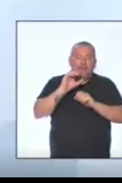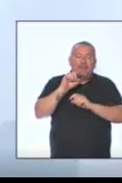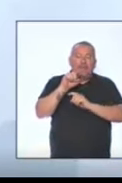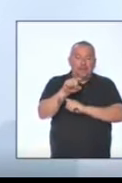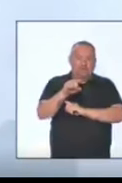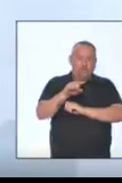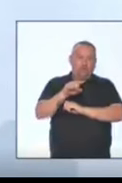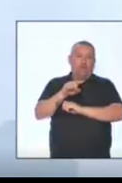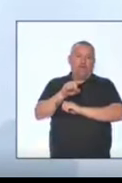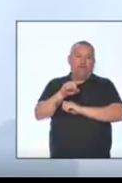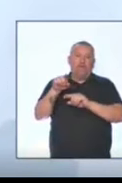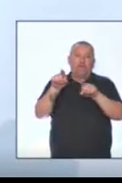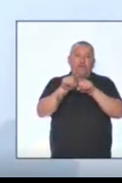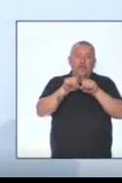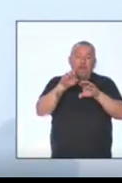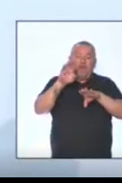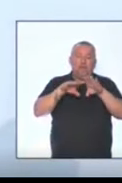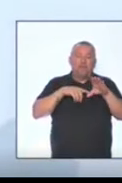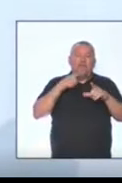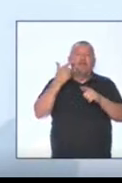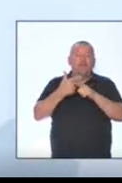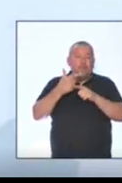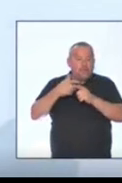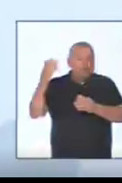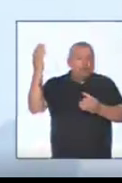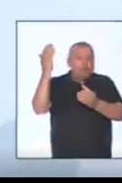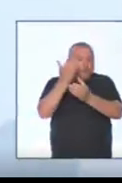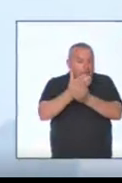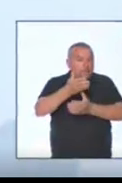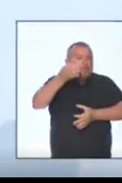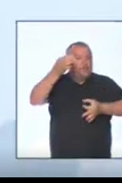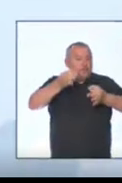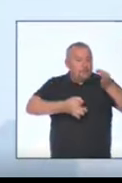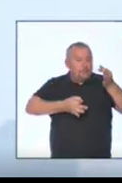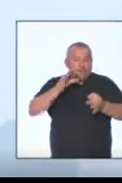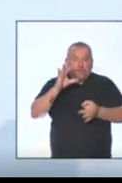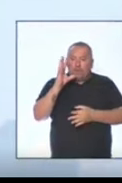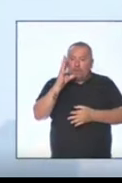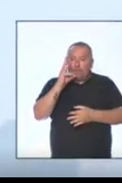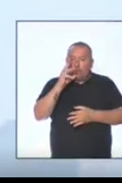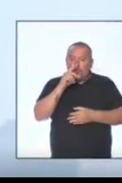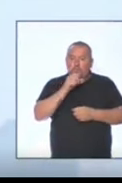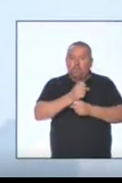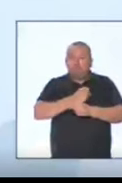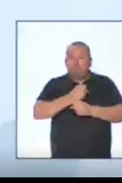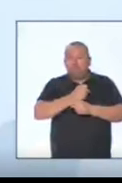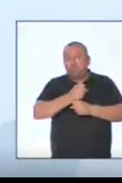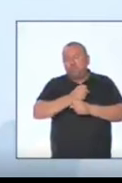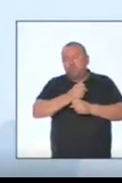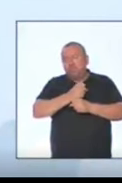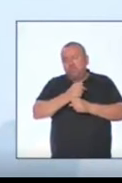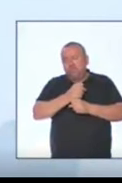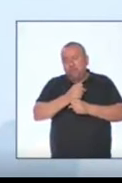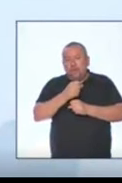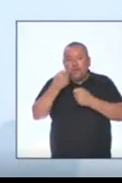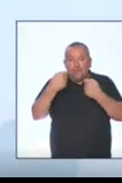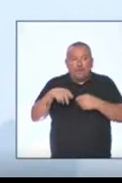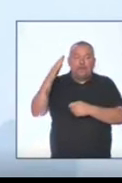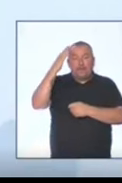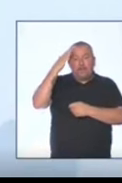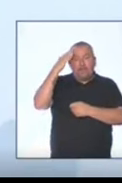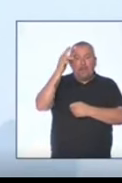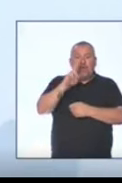inclusive, ações judiciais que podem levar anos para conseguir tirar algo da internet. Então, saber utilizar a